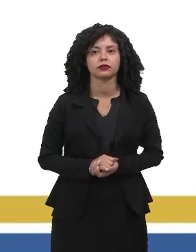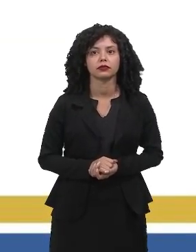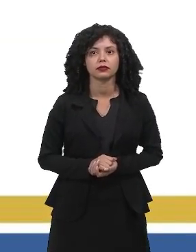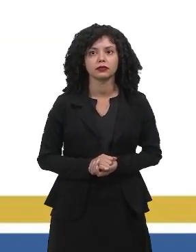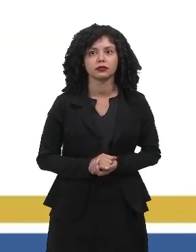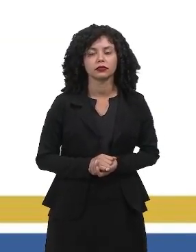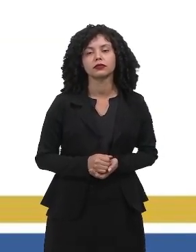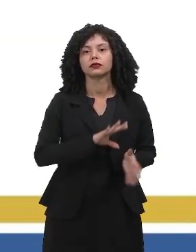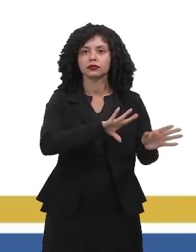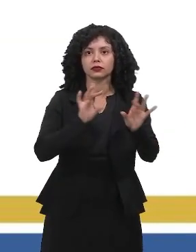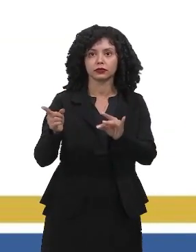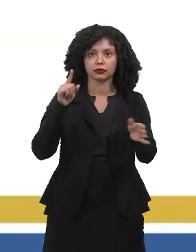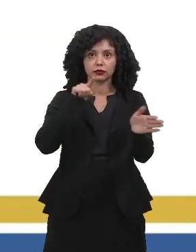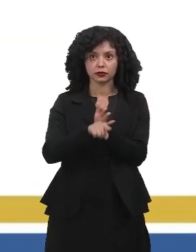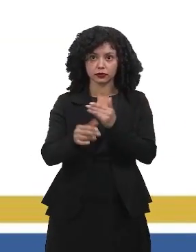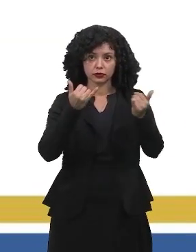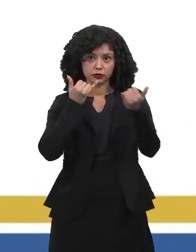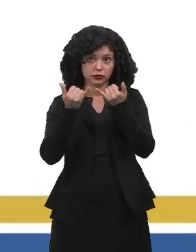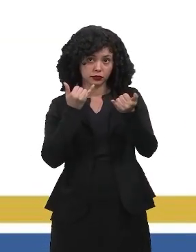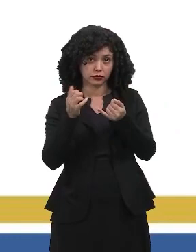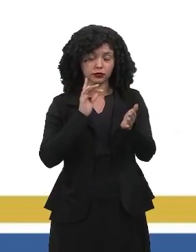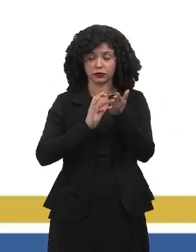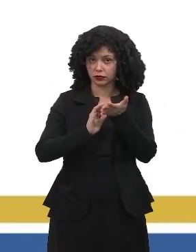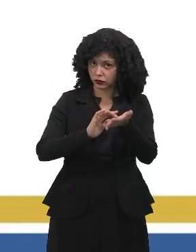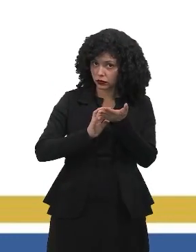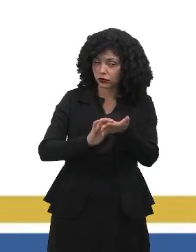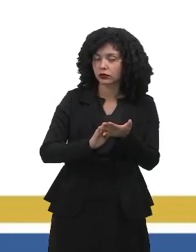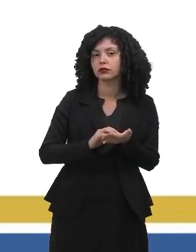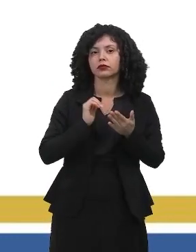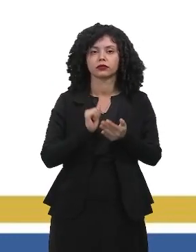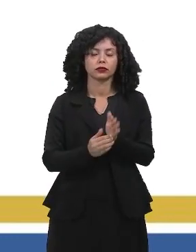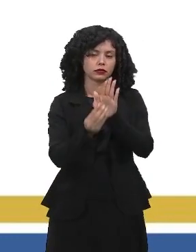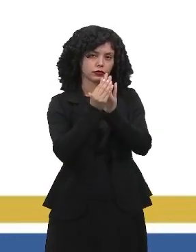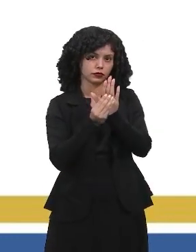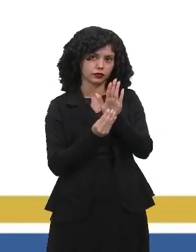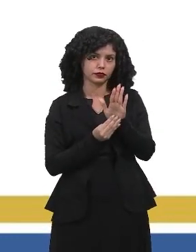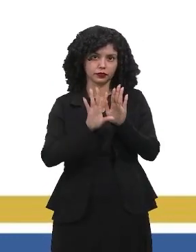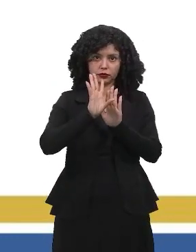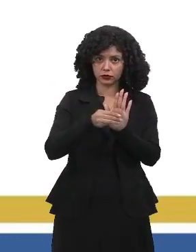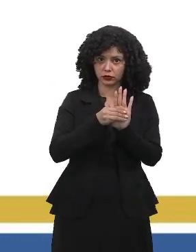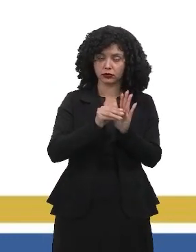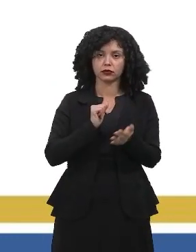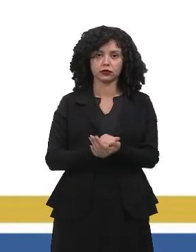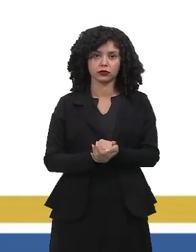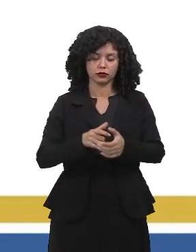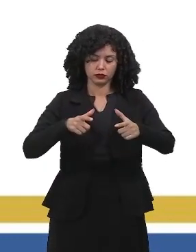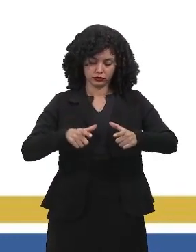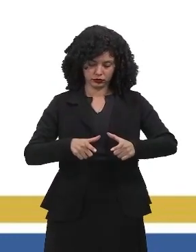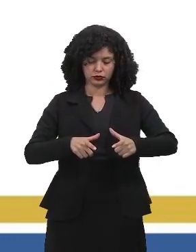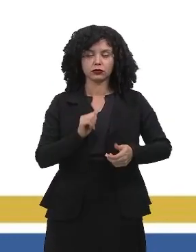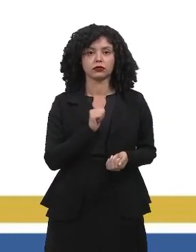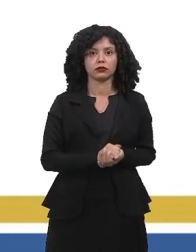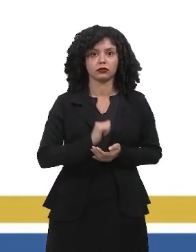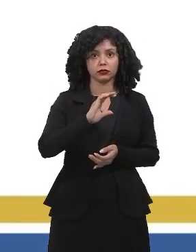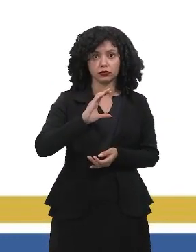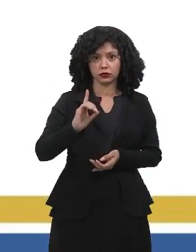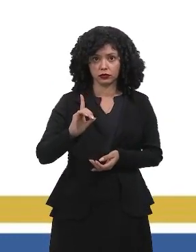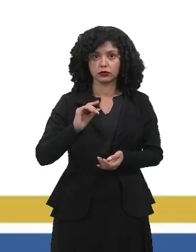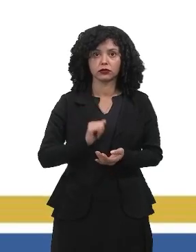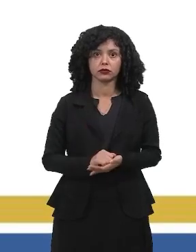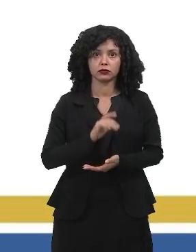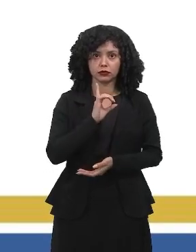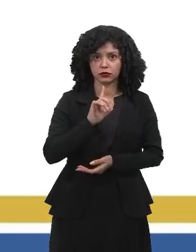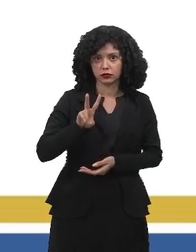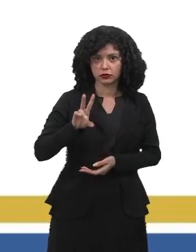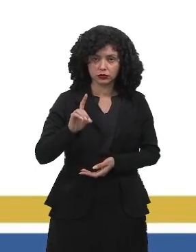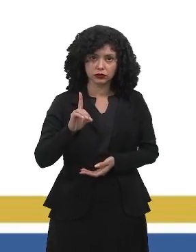A questão nos traz que informações digitais, que são dados, são gravadas em discos ópticos, como CD e DVD,